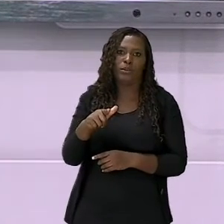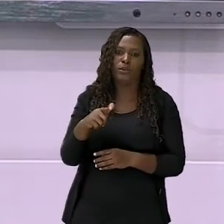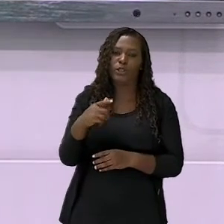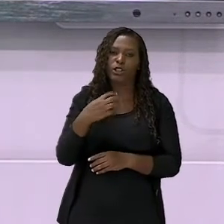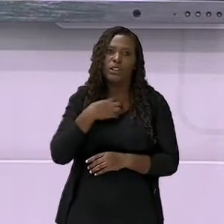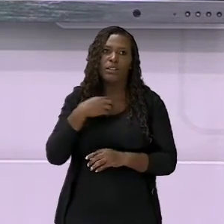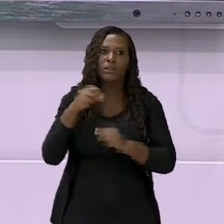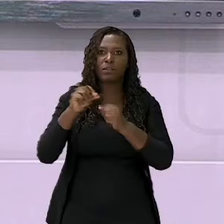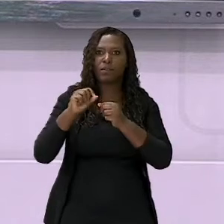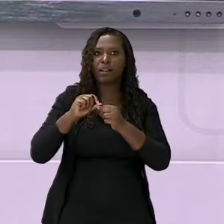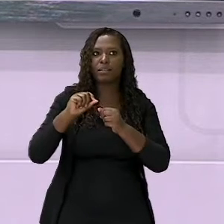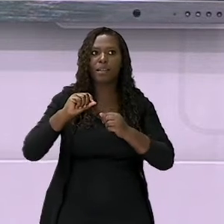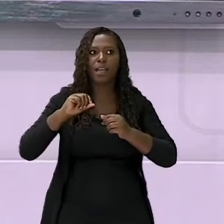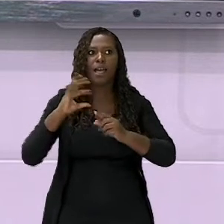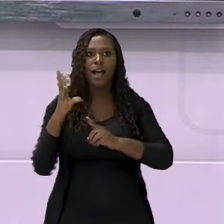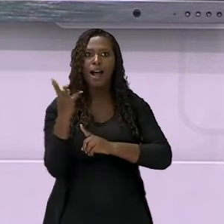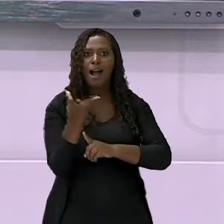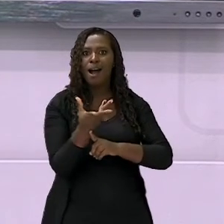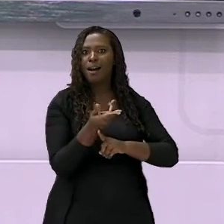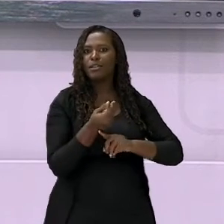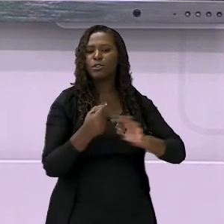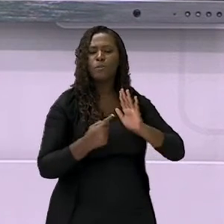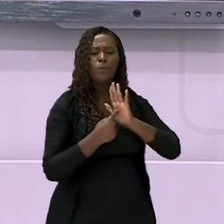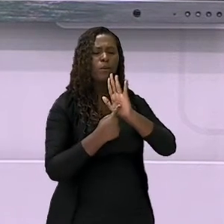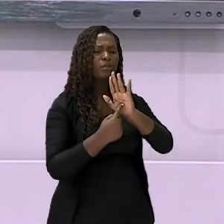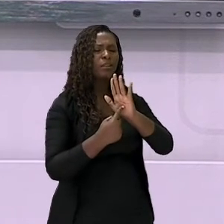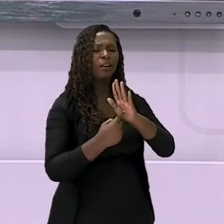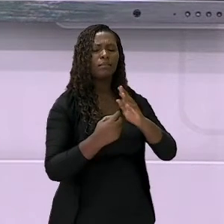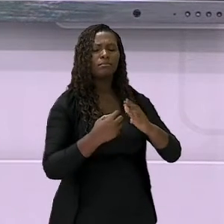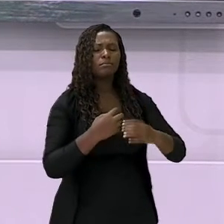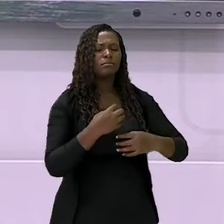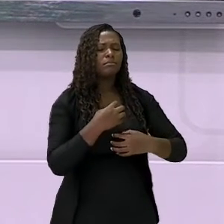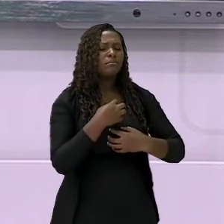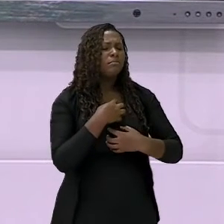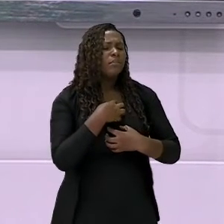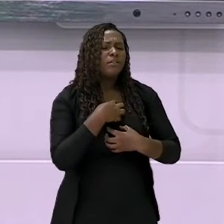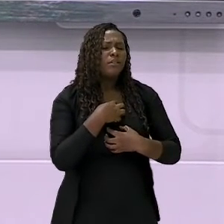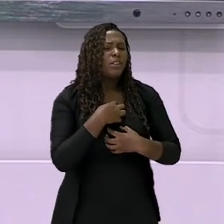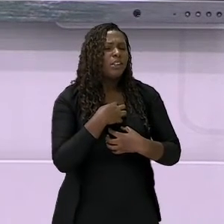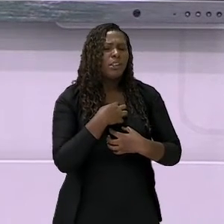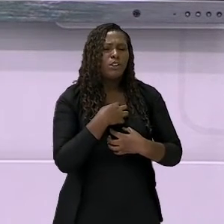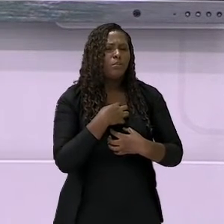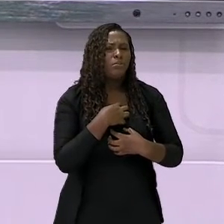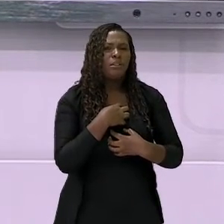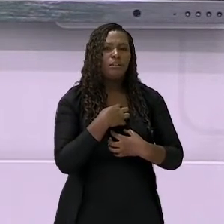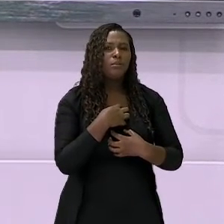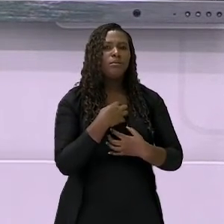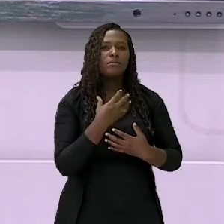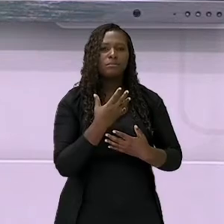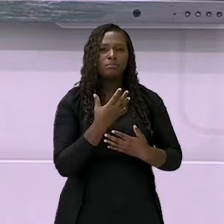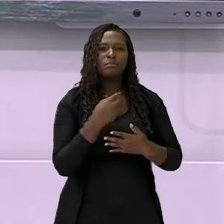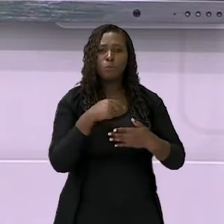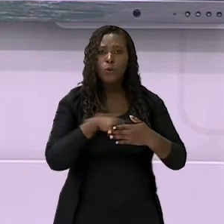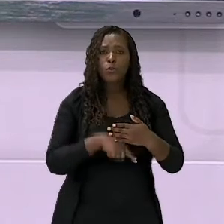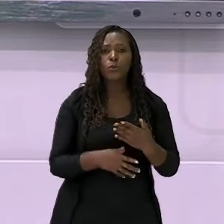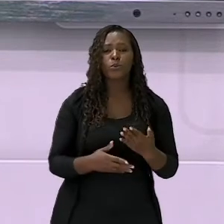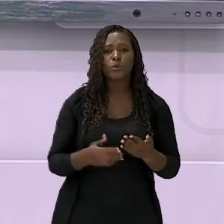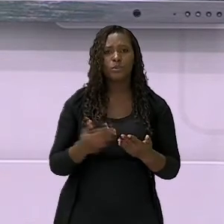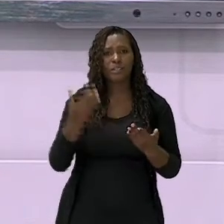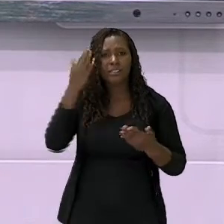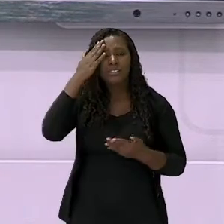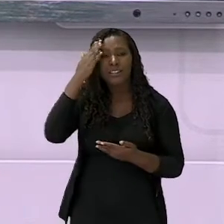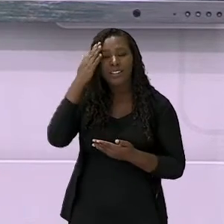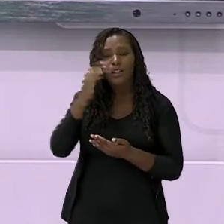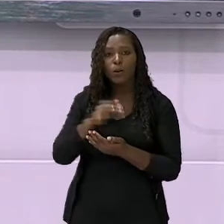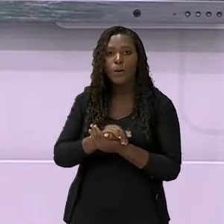Como eu disse no início, surgiu uma certa estranheza, mas com o tempo e com o olhar, foi se descobrindo